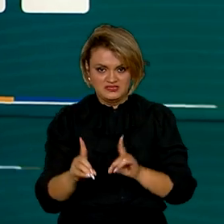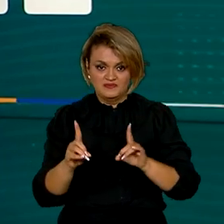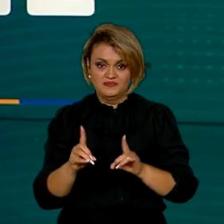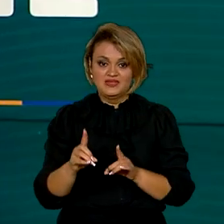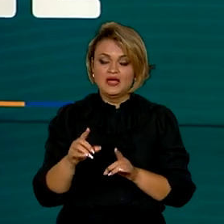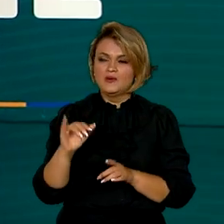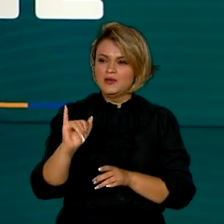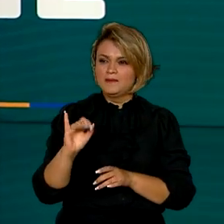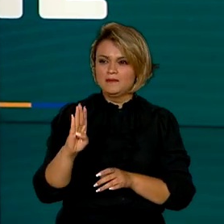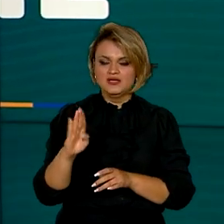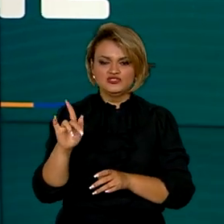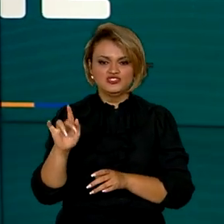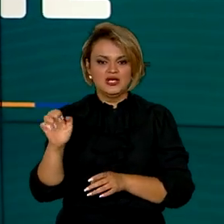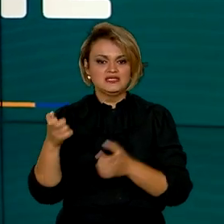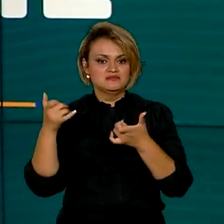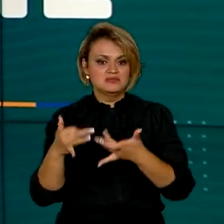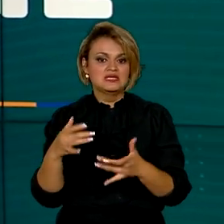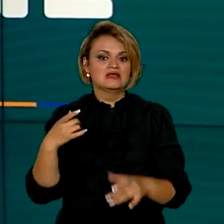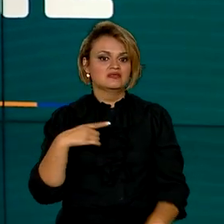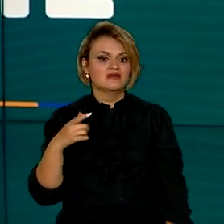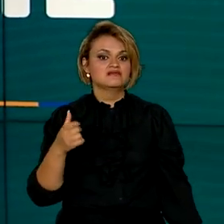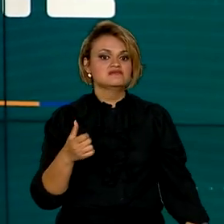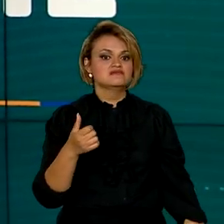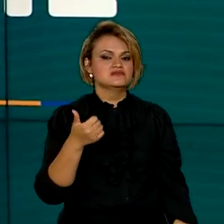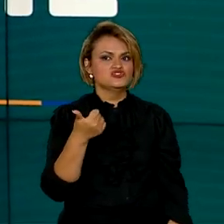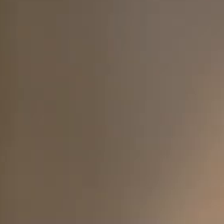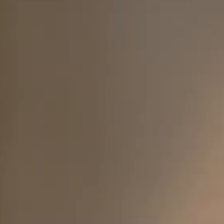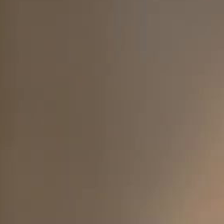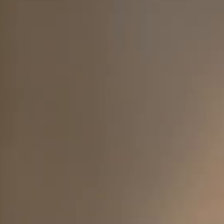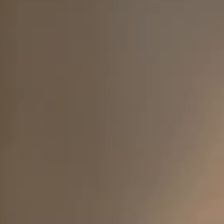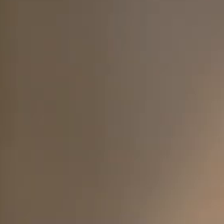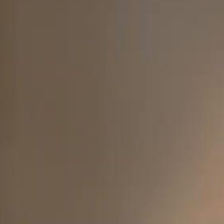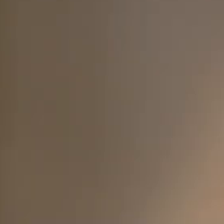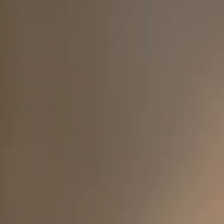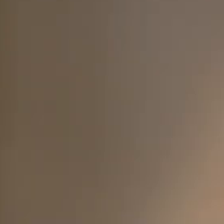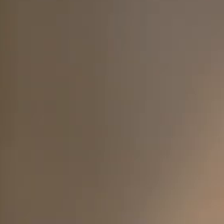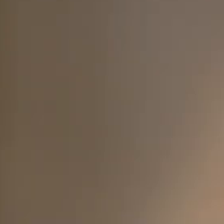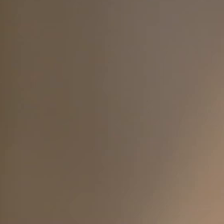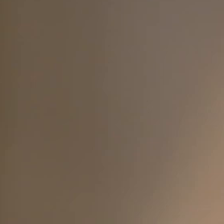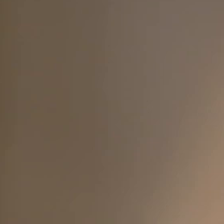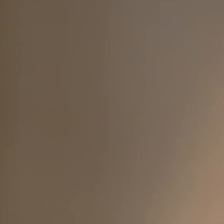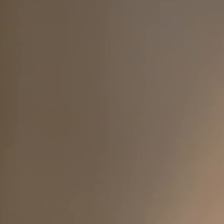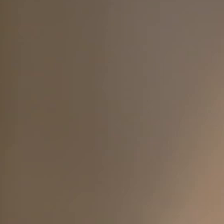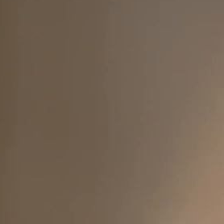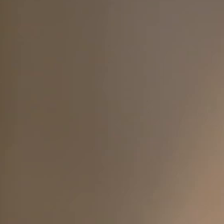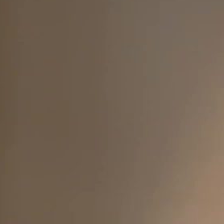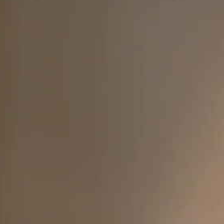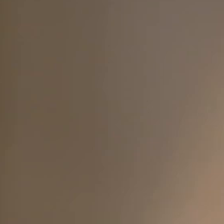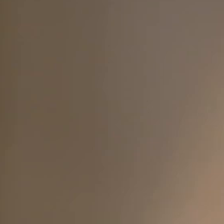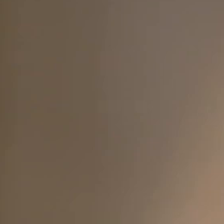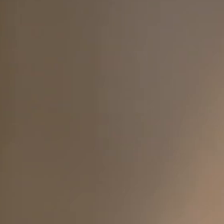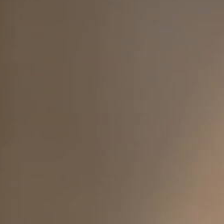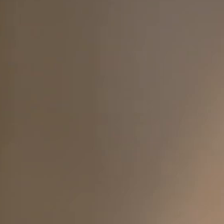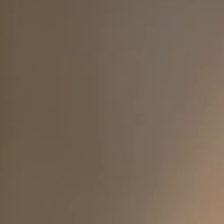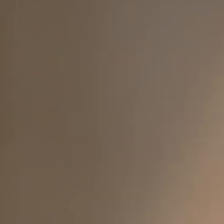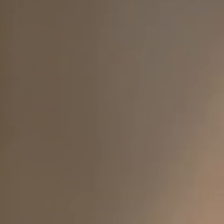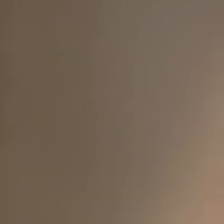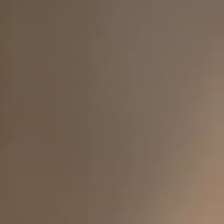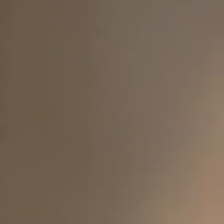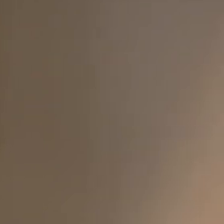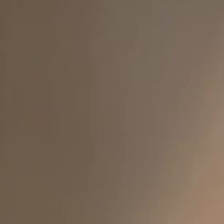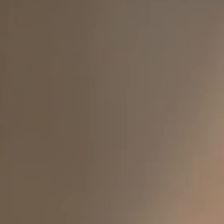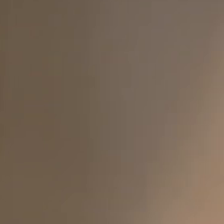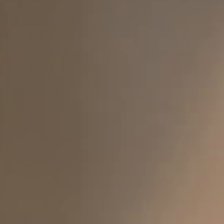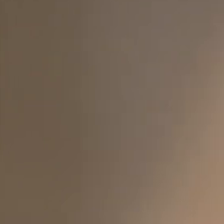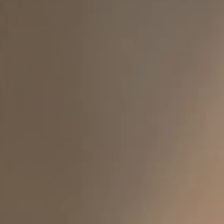IBGE, supera 18 milhões de pessoas no Brasil. Quem conversou hoje sobre o assunto com a Secretária Nacional dos